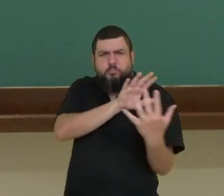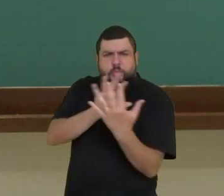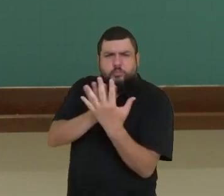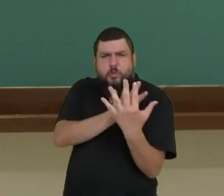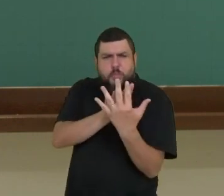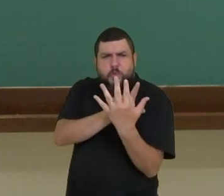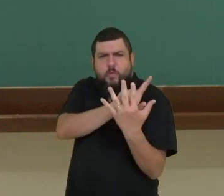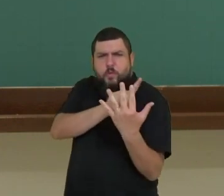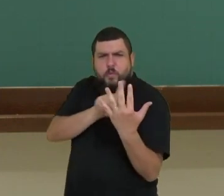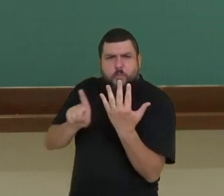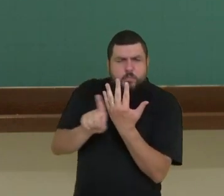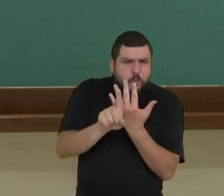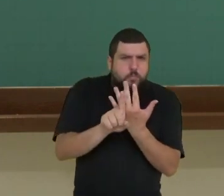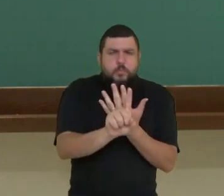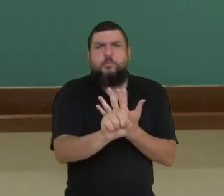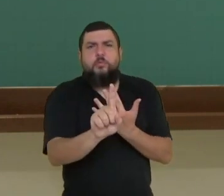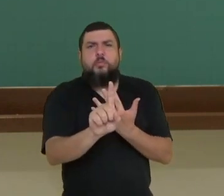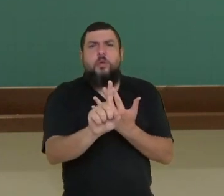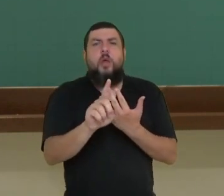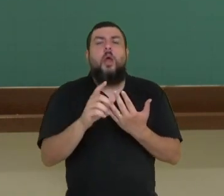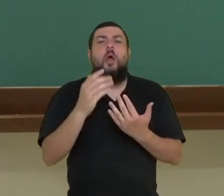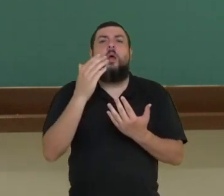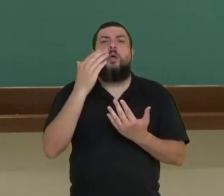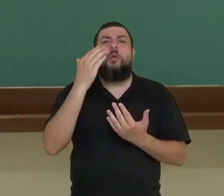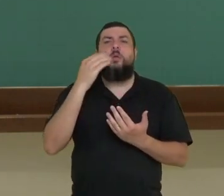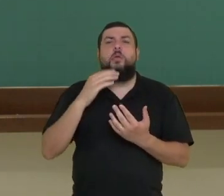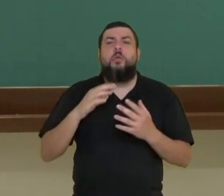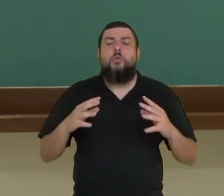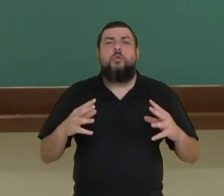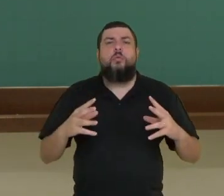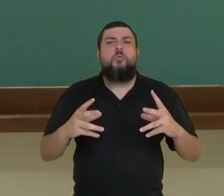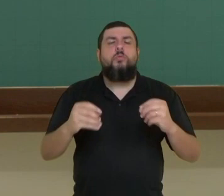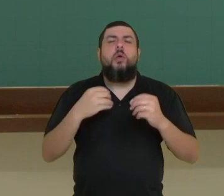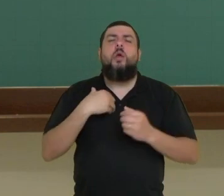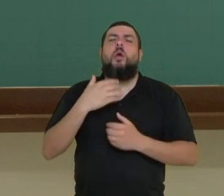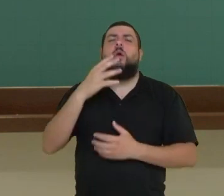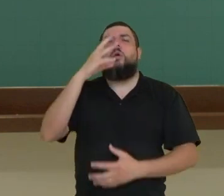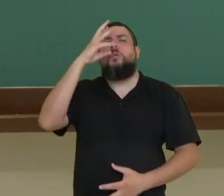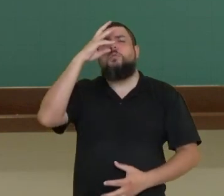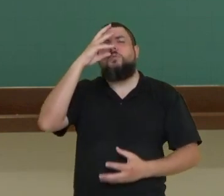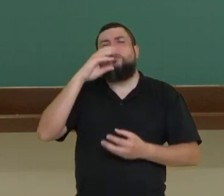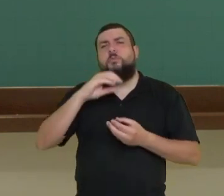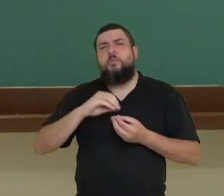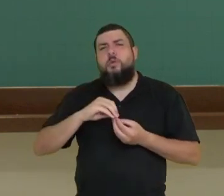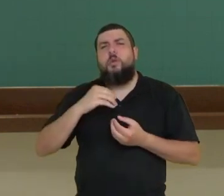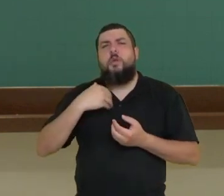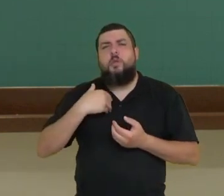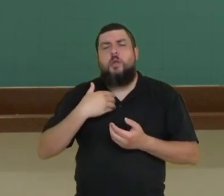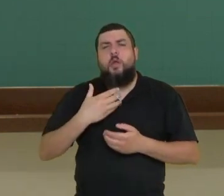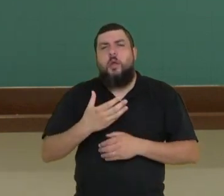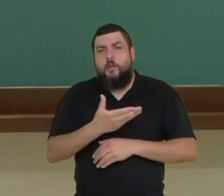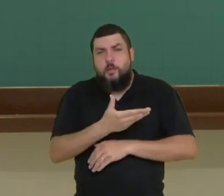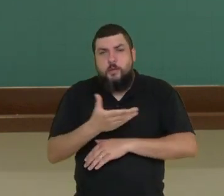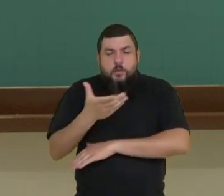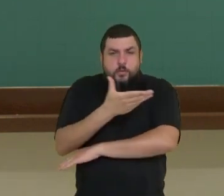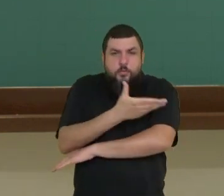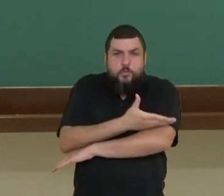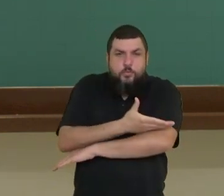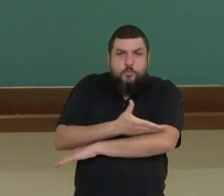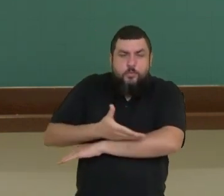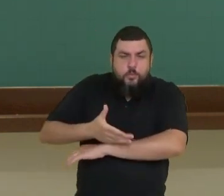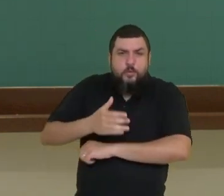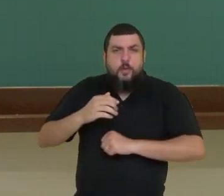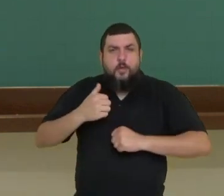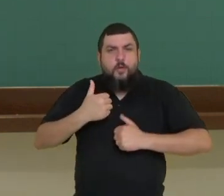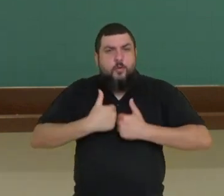cima, pegar ele sem calça, os ouvintes, né, as pessoas que estão acostumadas com o meio futebolístico,